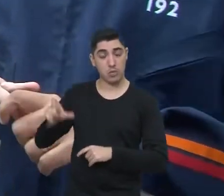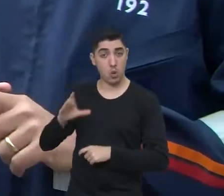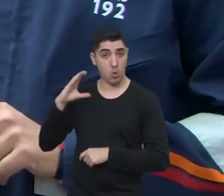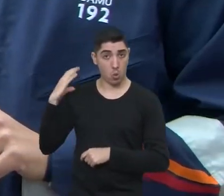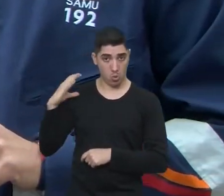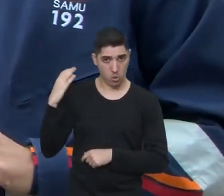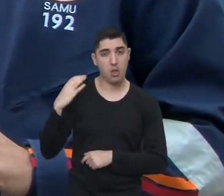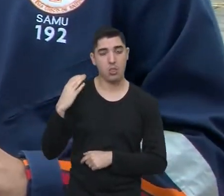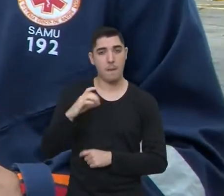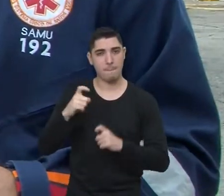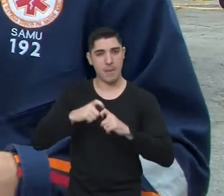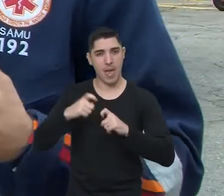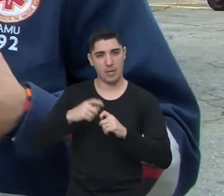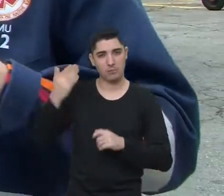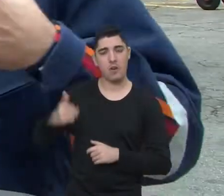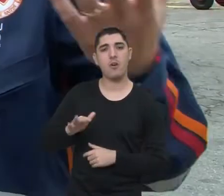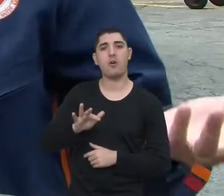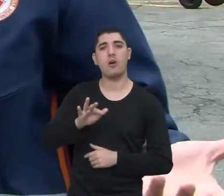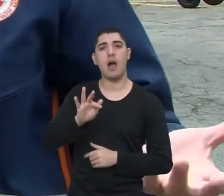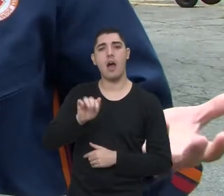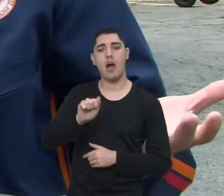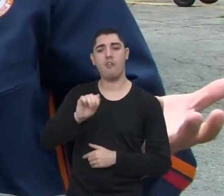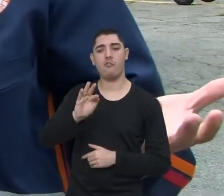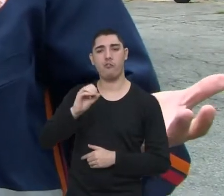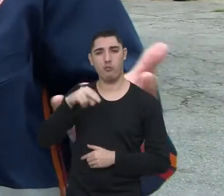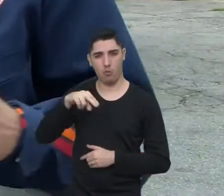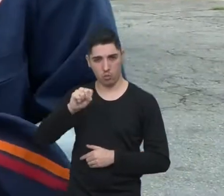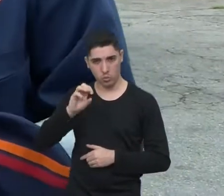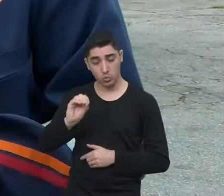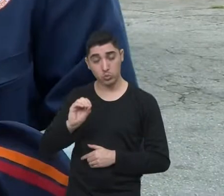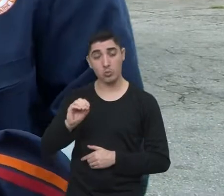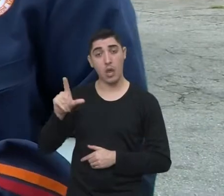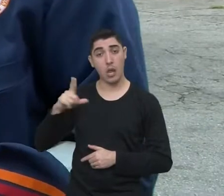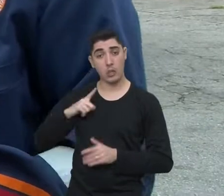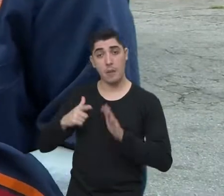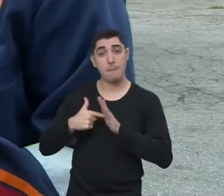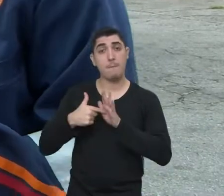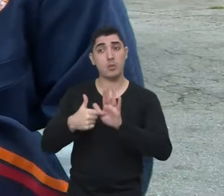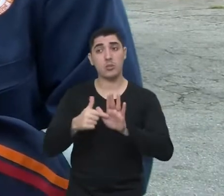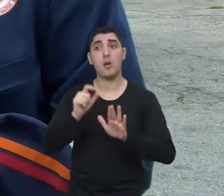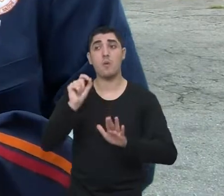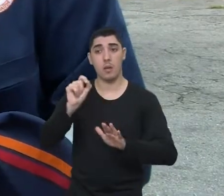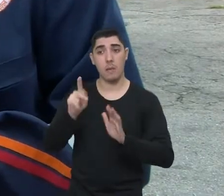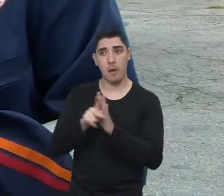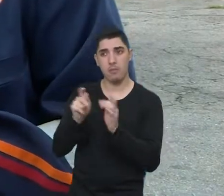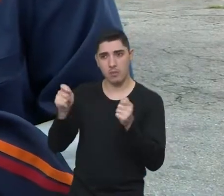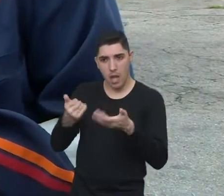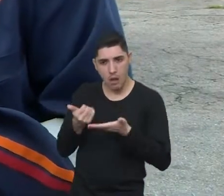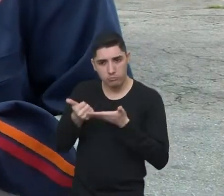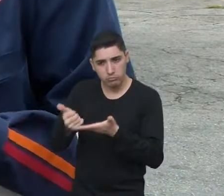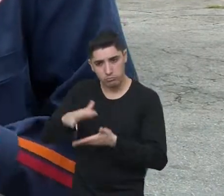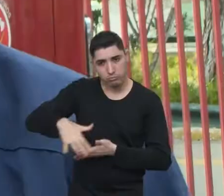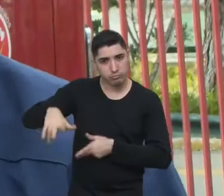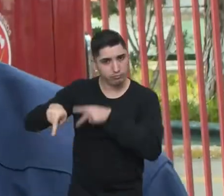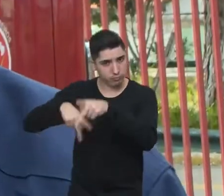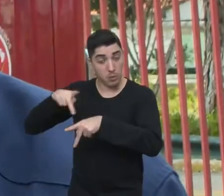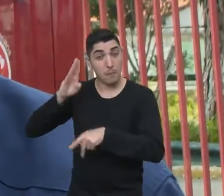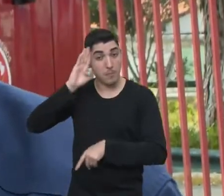SAMU, Fernando Fonseca, acredita que o serviço, que já está em funcionamento, será eficaz para a